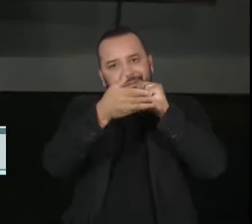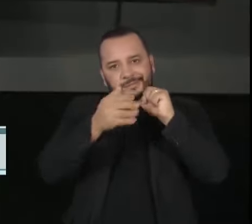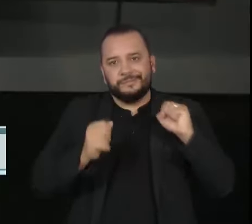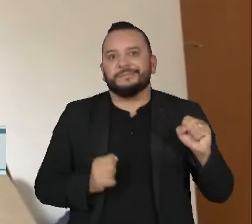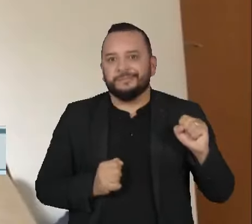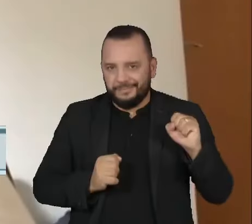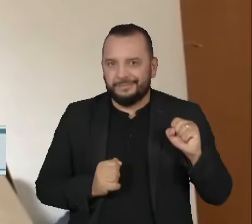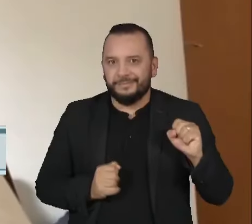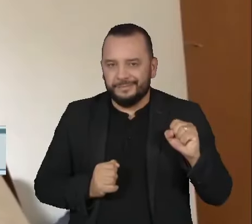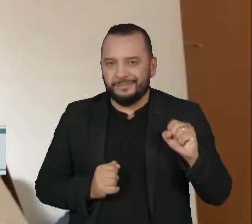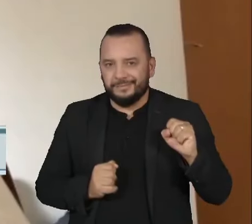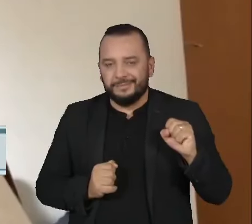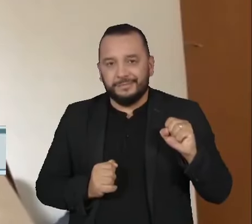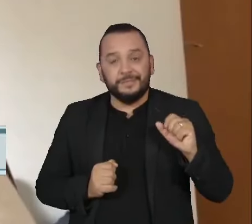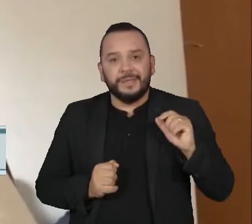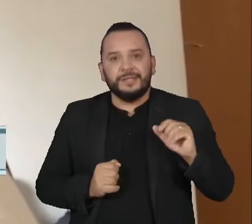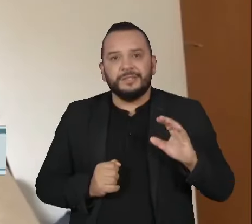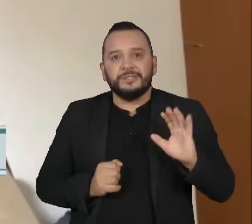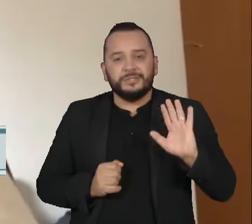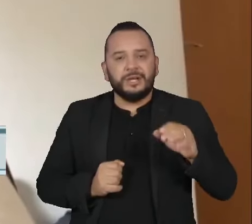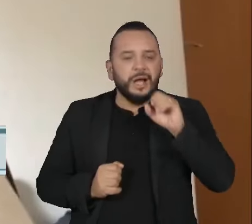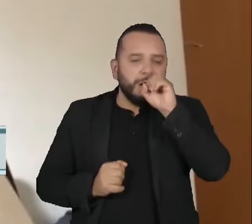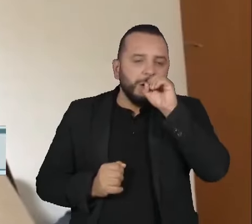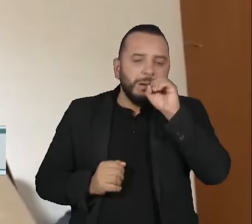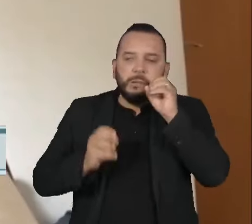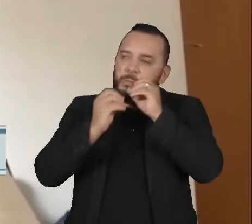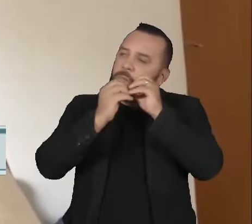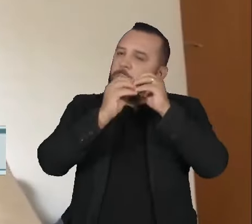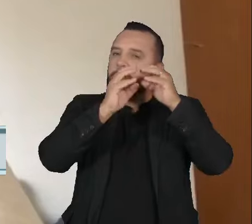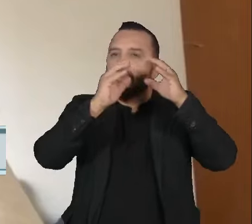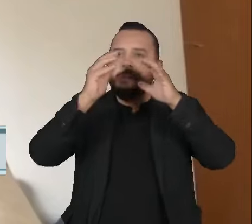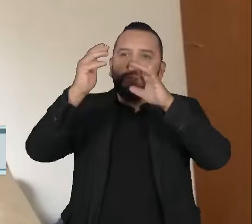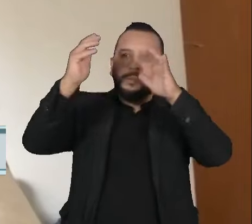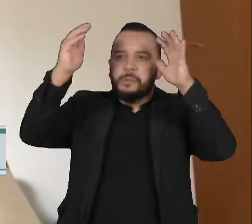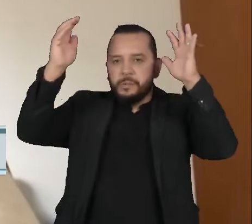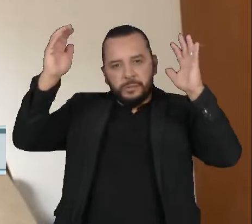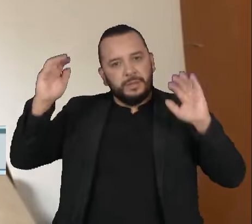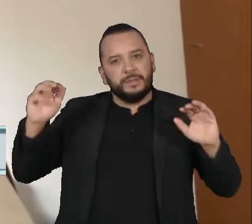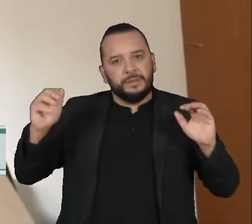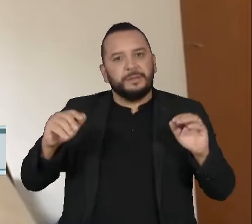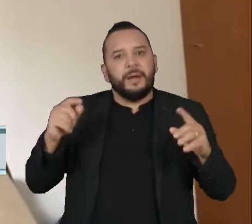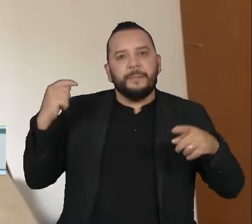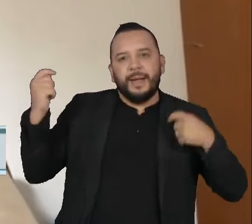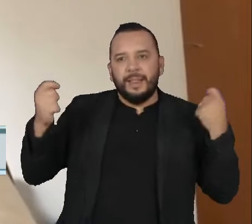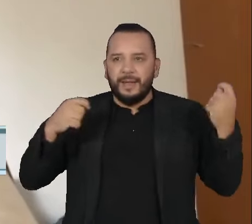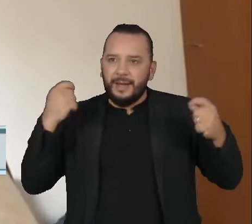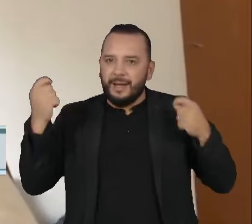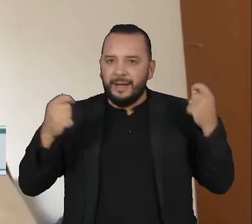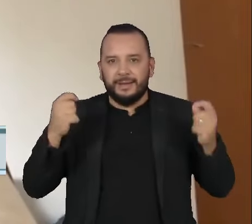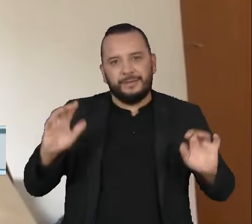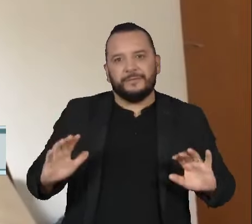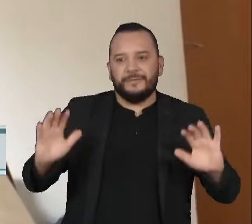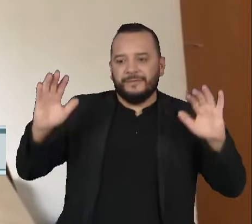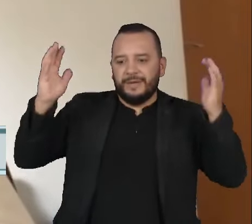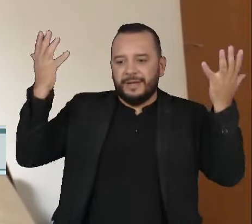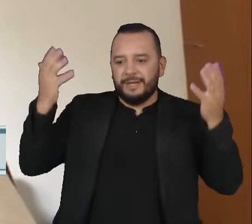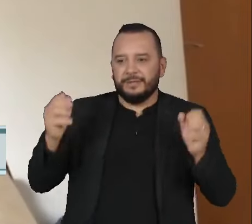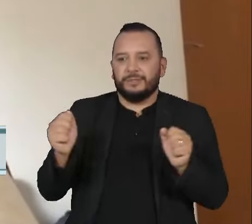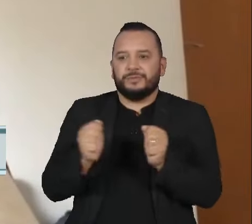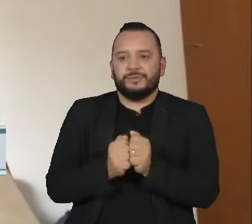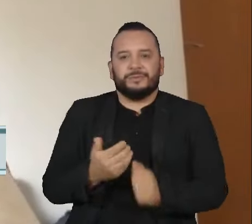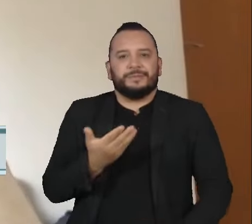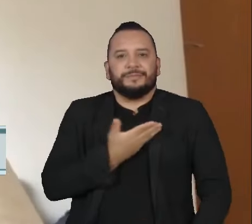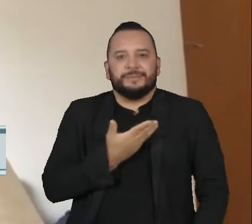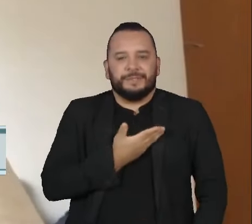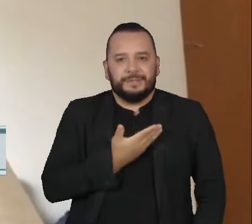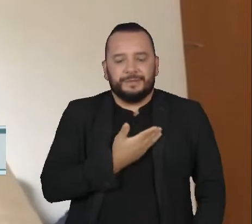situação de vou vaporizar, vou usar um cigarro eletrônico numa balada, numa festa com os meus amigos,